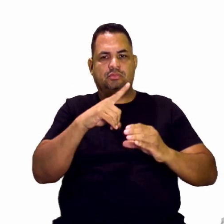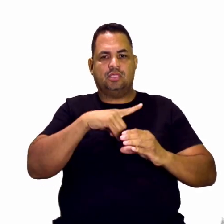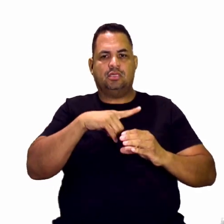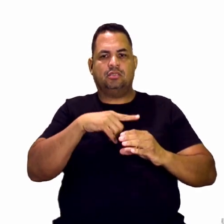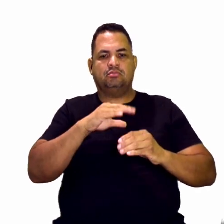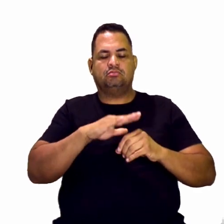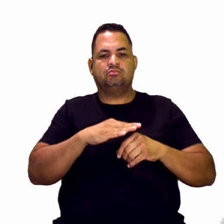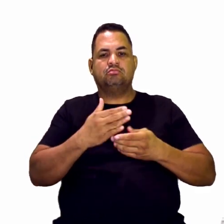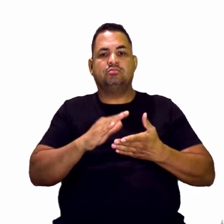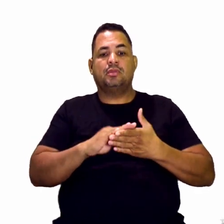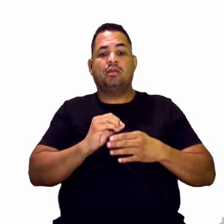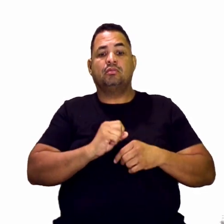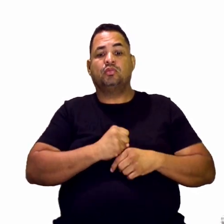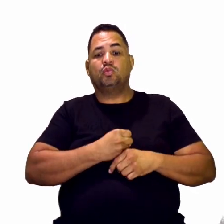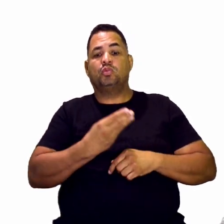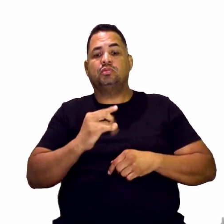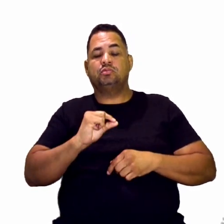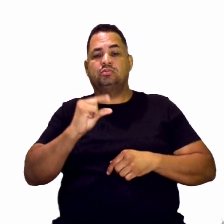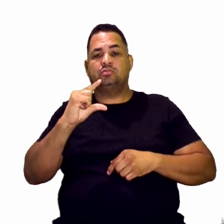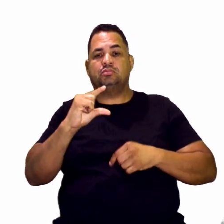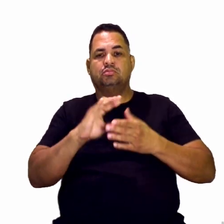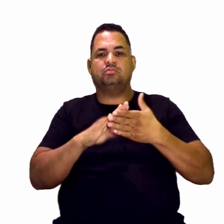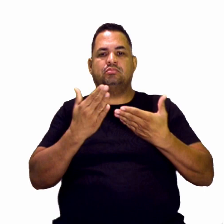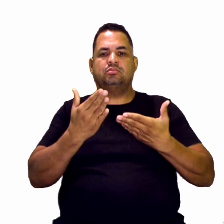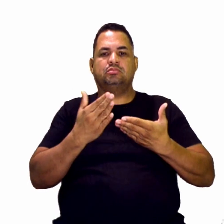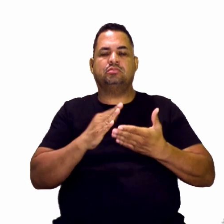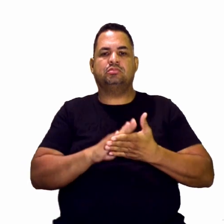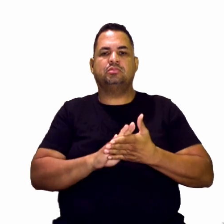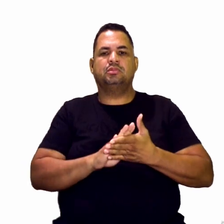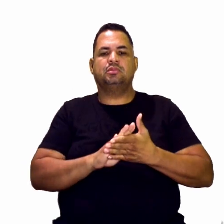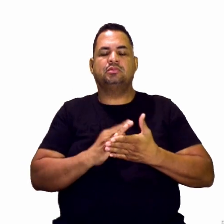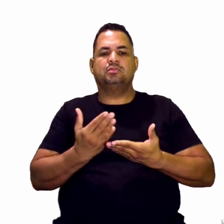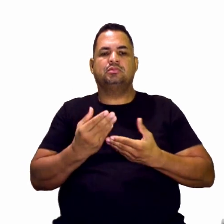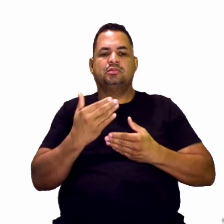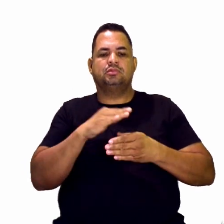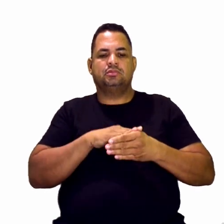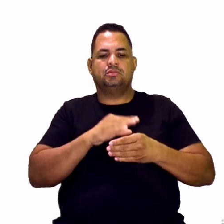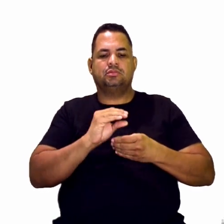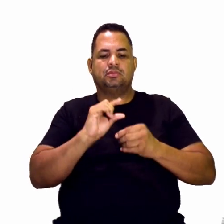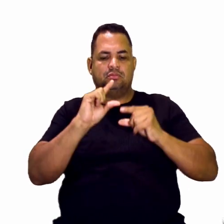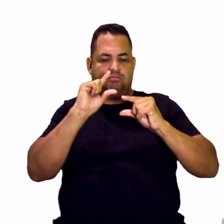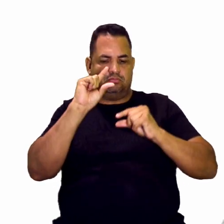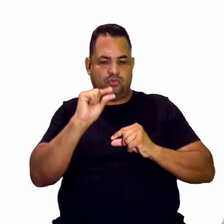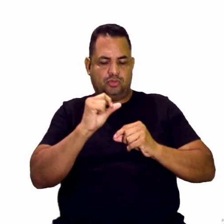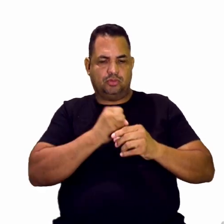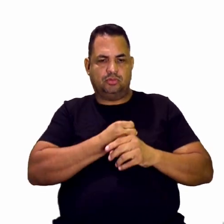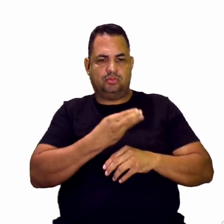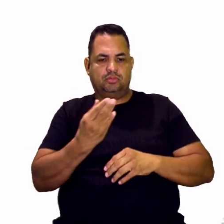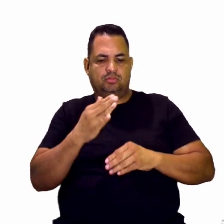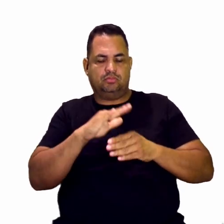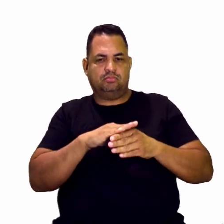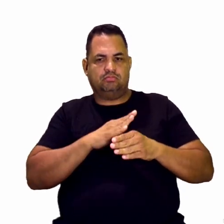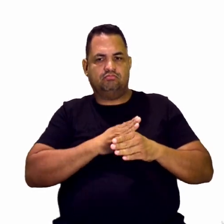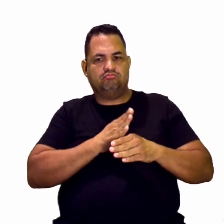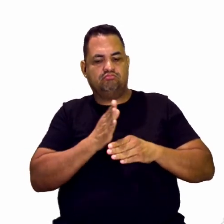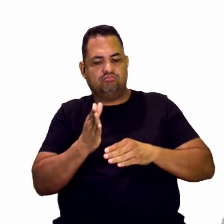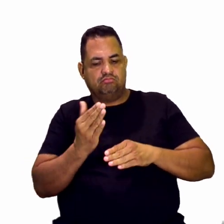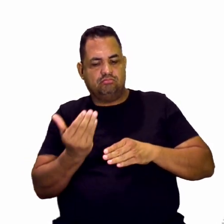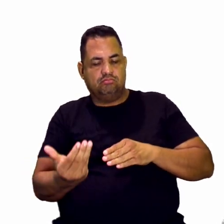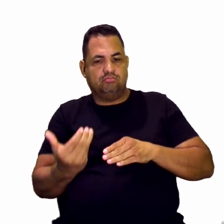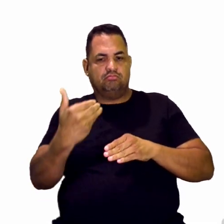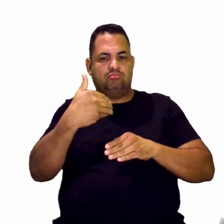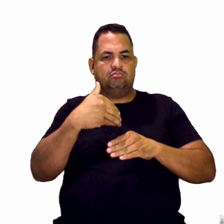soluto, é onde essa água vai precisar chegar. Por isso, ela vai de um ambiente menos concentrado para um ambiente mais